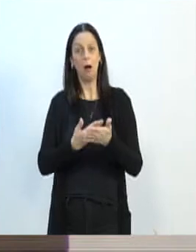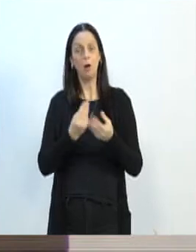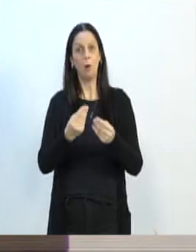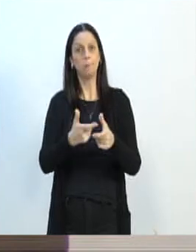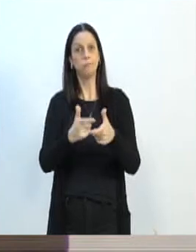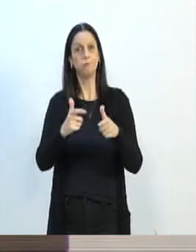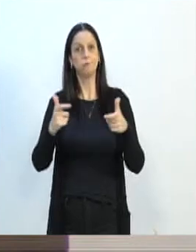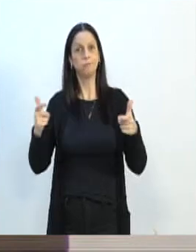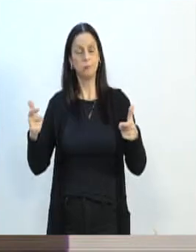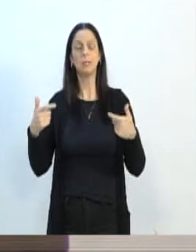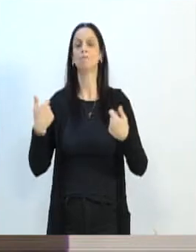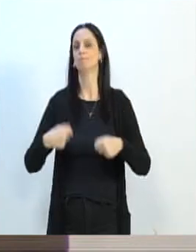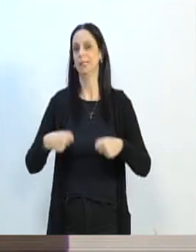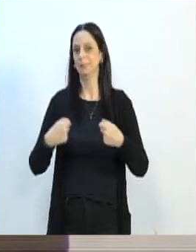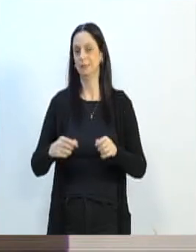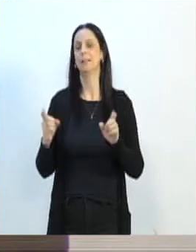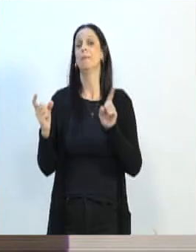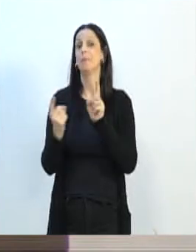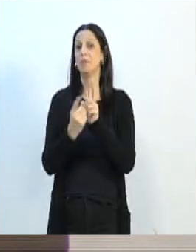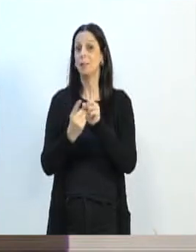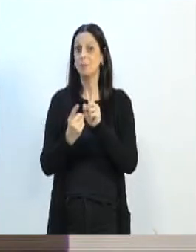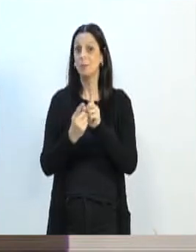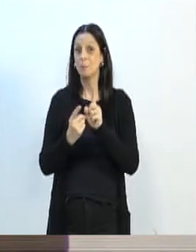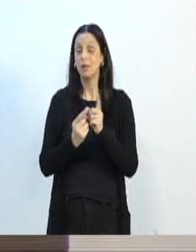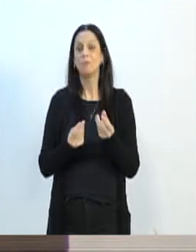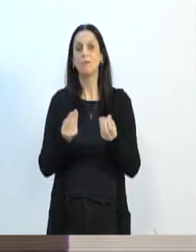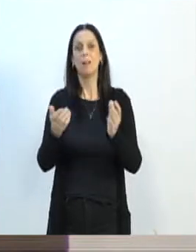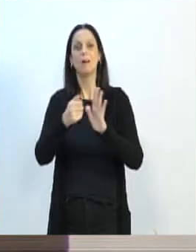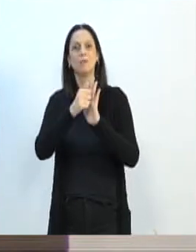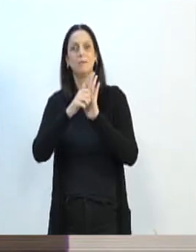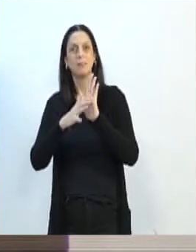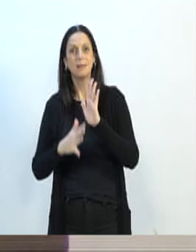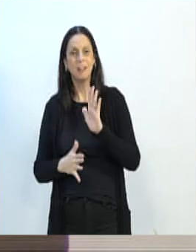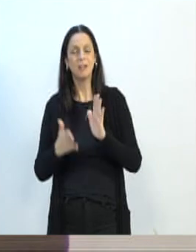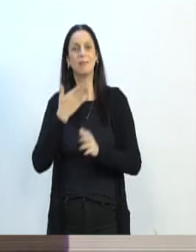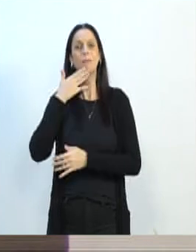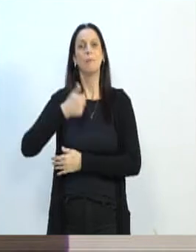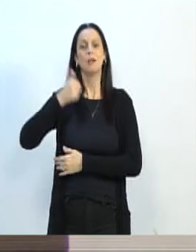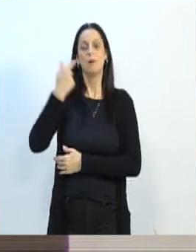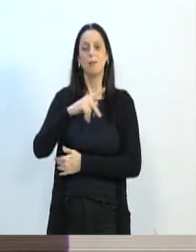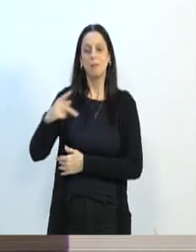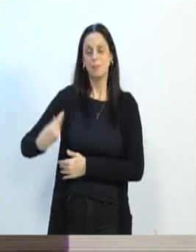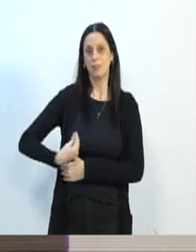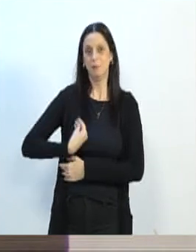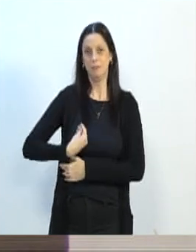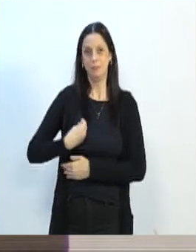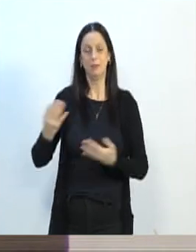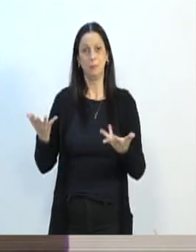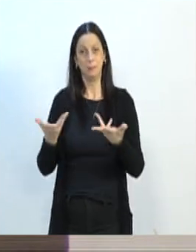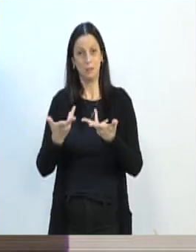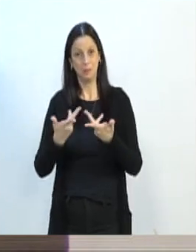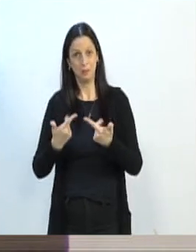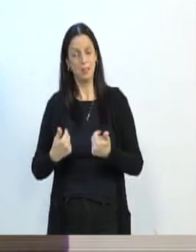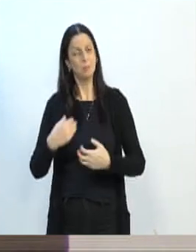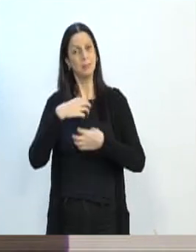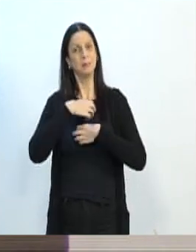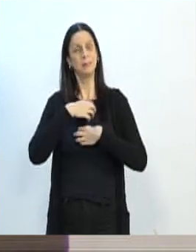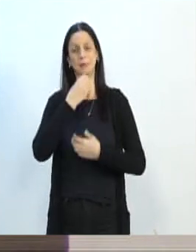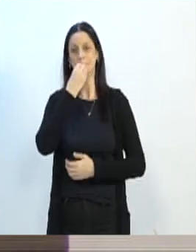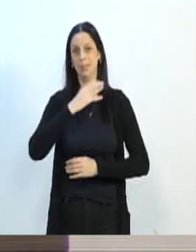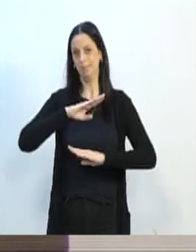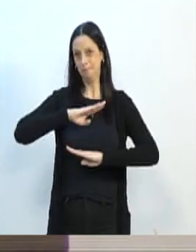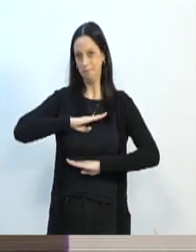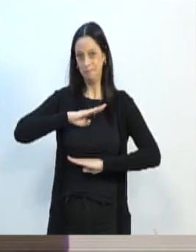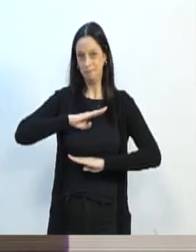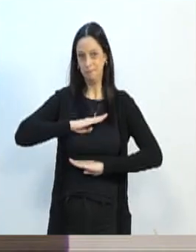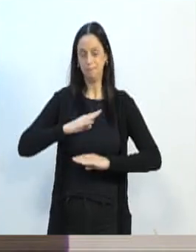mais necessita de atendimento e atividades que garantam um nível de qualidade de vida, no mínimo, satisfatório. Vale ressaltar ainda